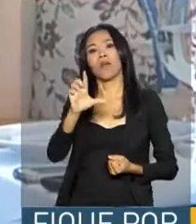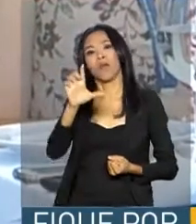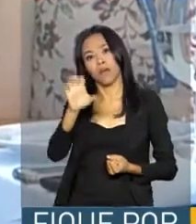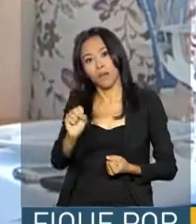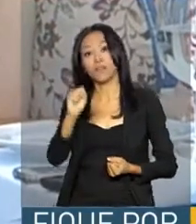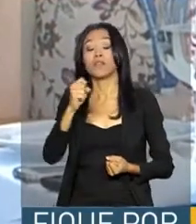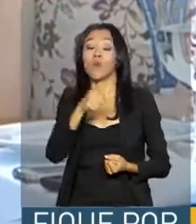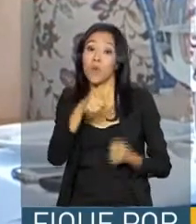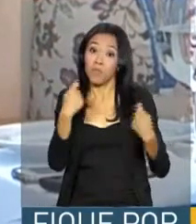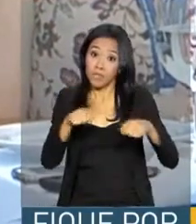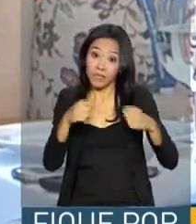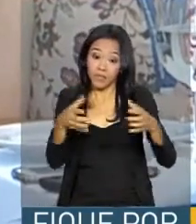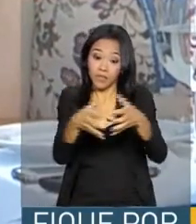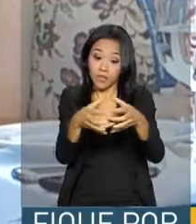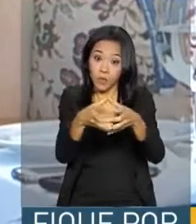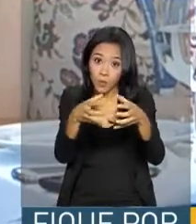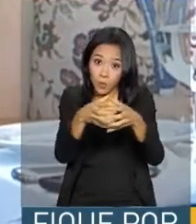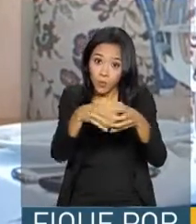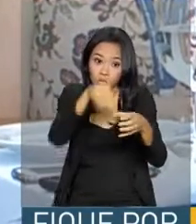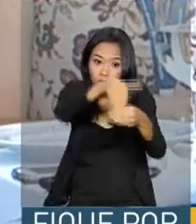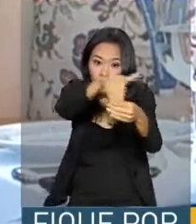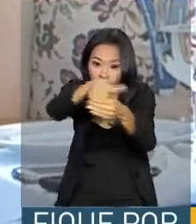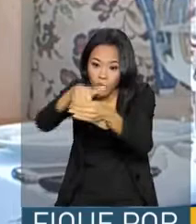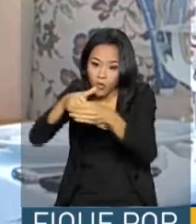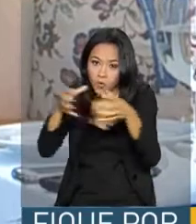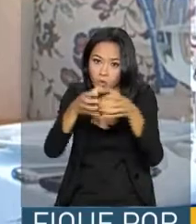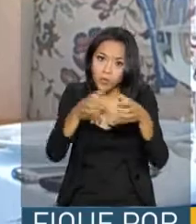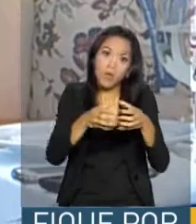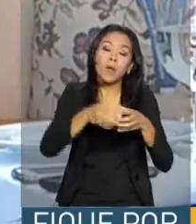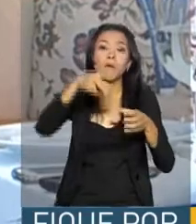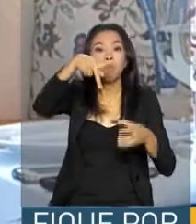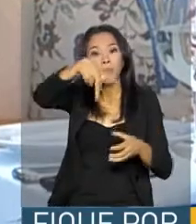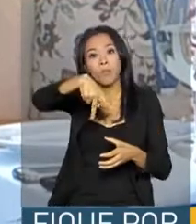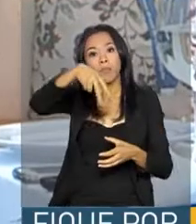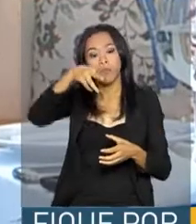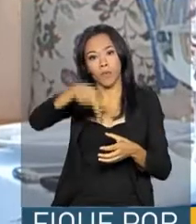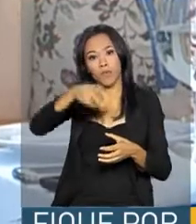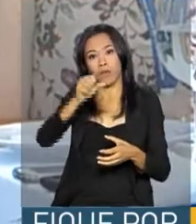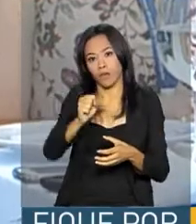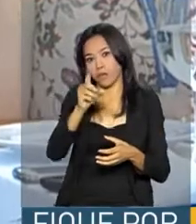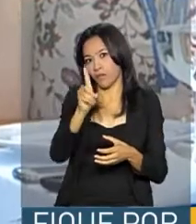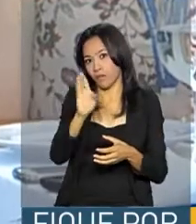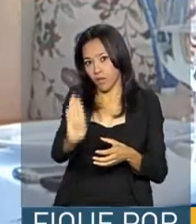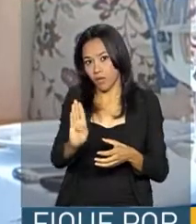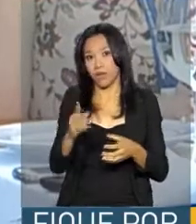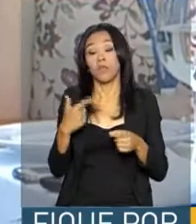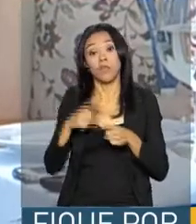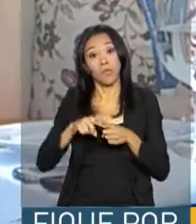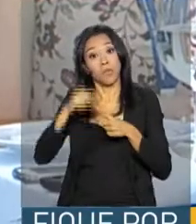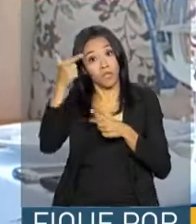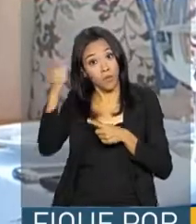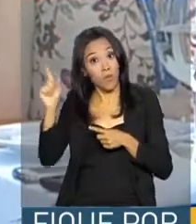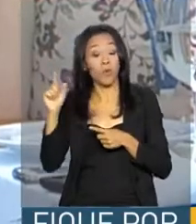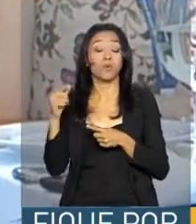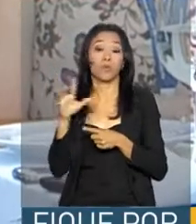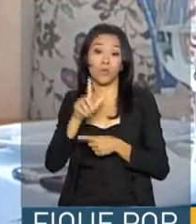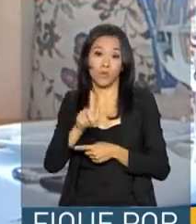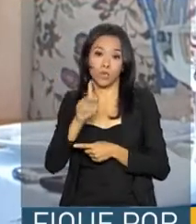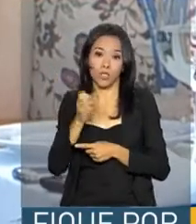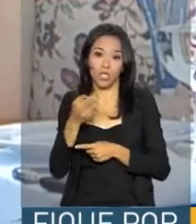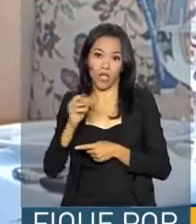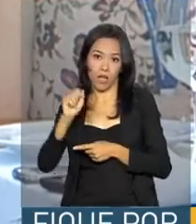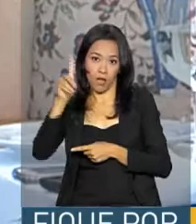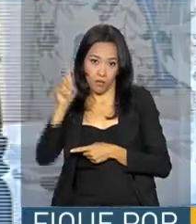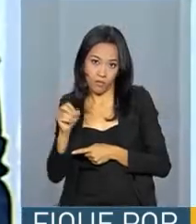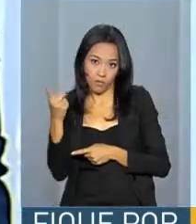reforma da Previdência, PSDB presidido pelo governador de São Paulo, Geraldo Alckmin, que também postula o cargo de presidente da República, ter